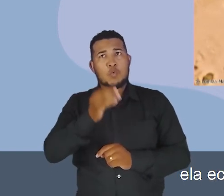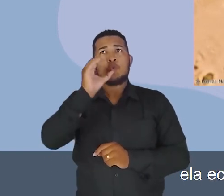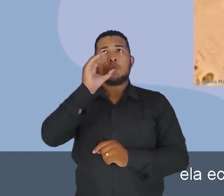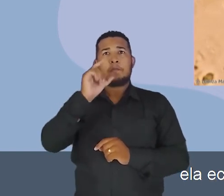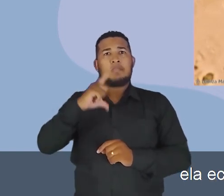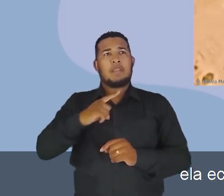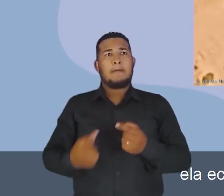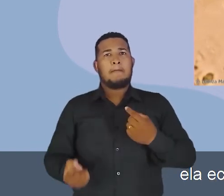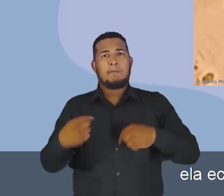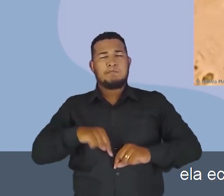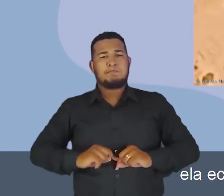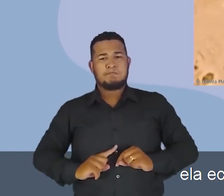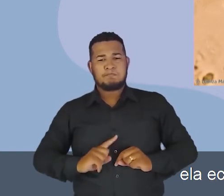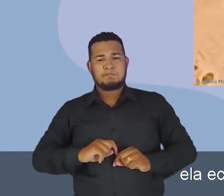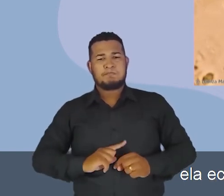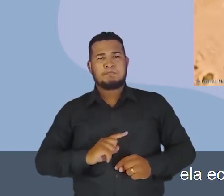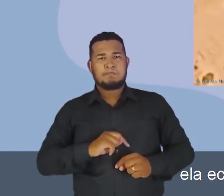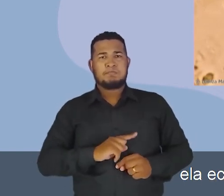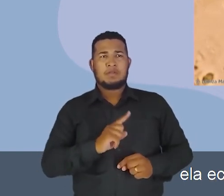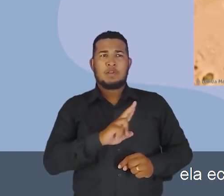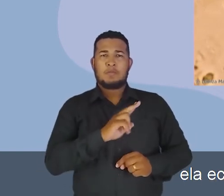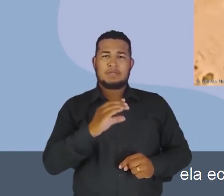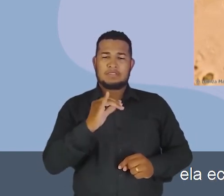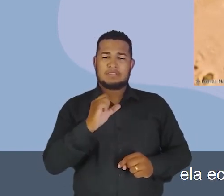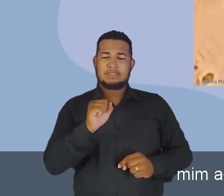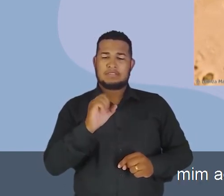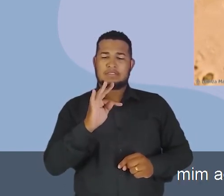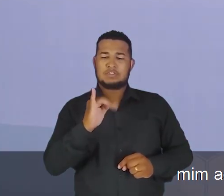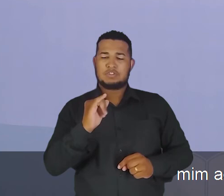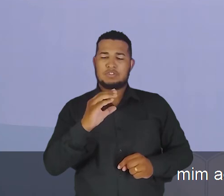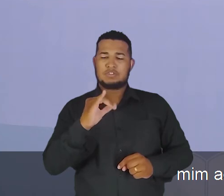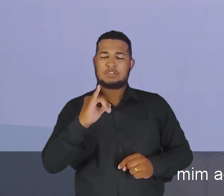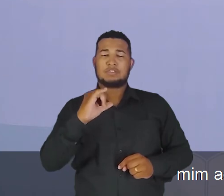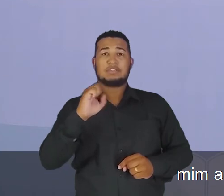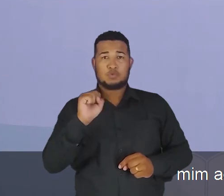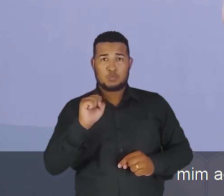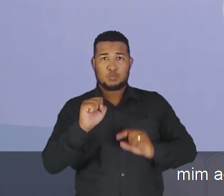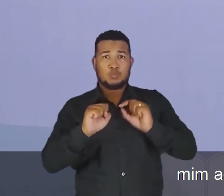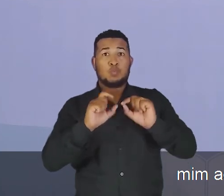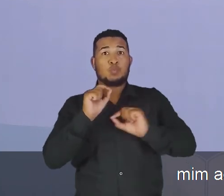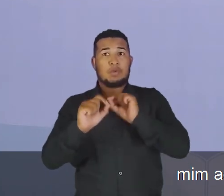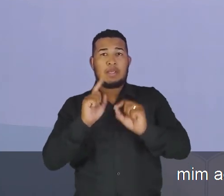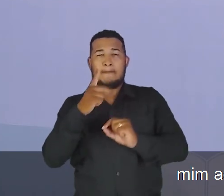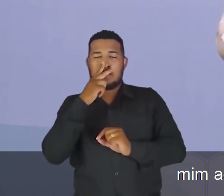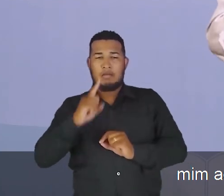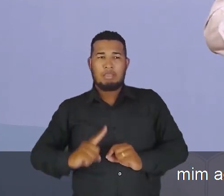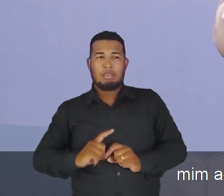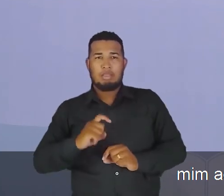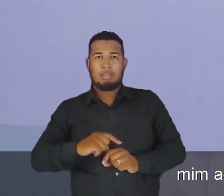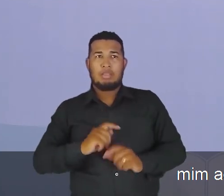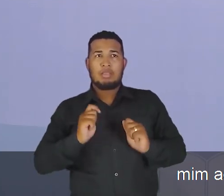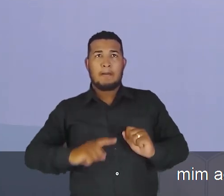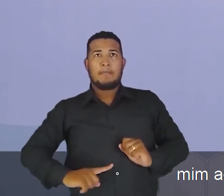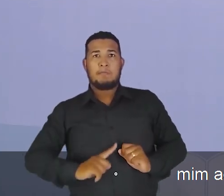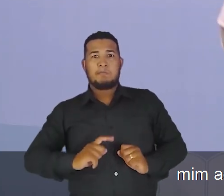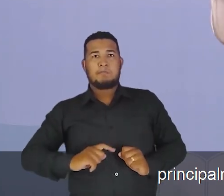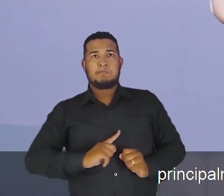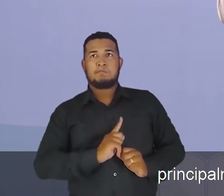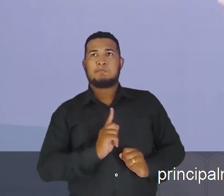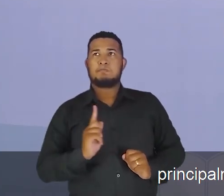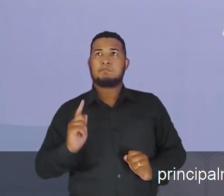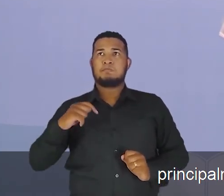ela eclode para uma larva chamada de cisticerco. E olha para mim aqui, o cisticerco é uma larva que pode migrar para o seu